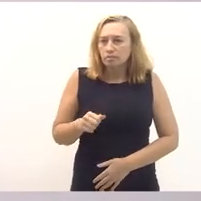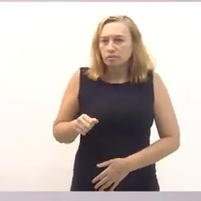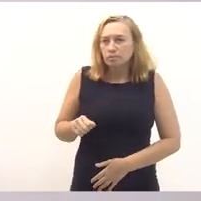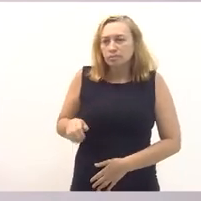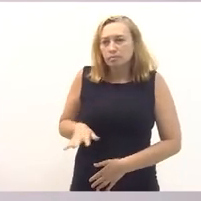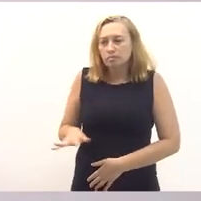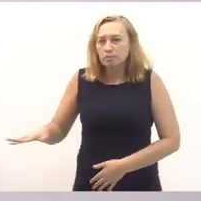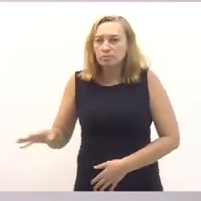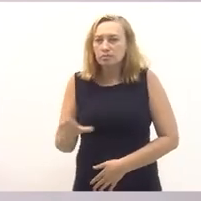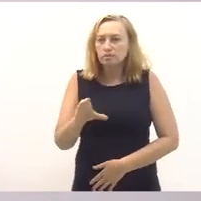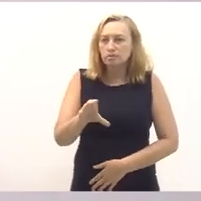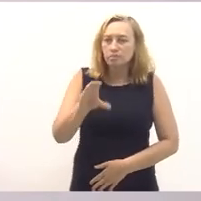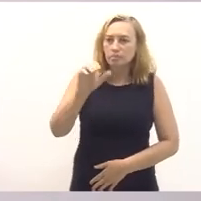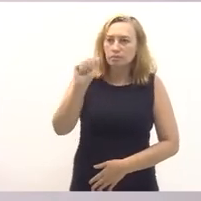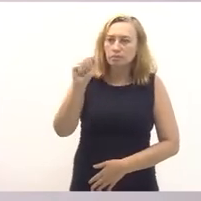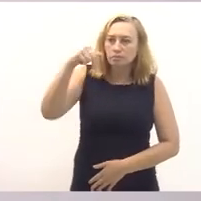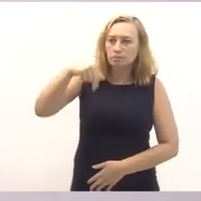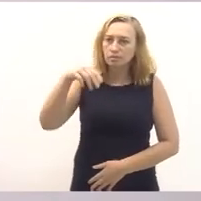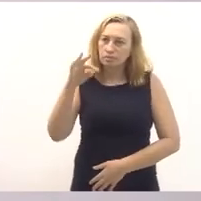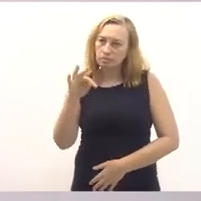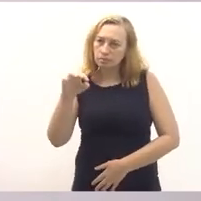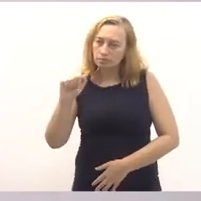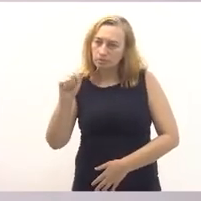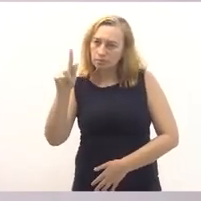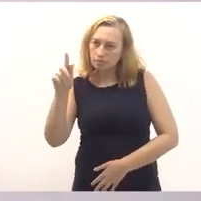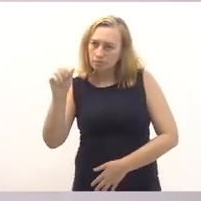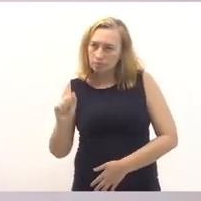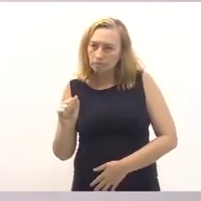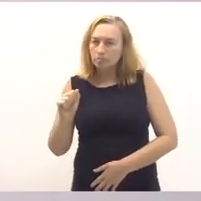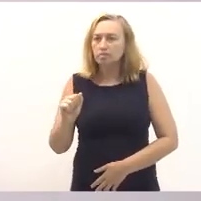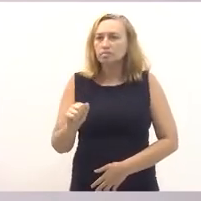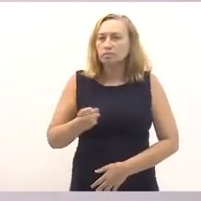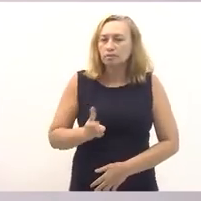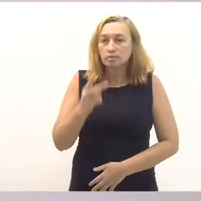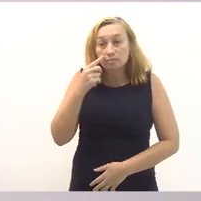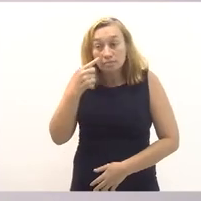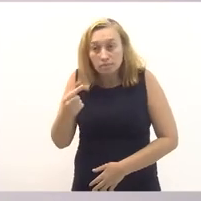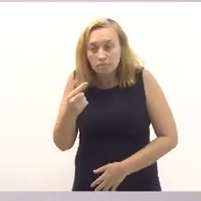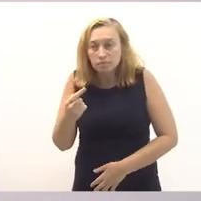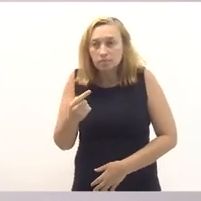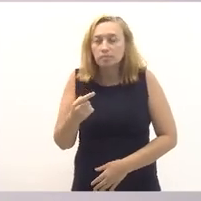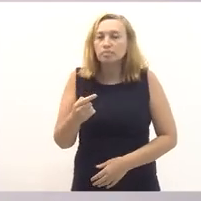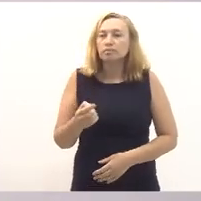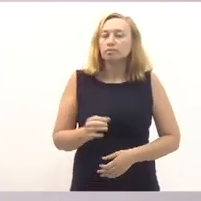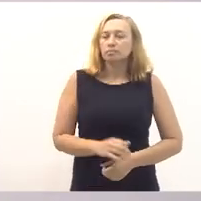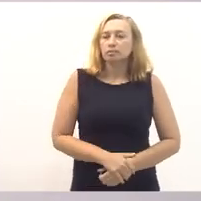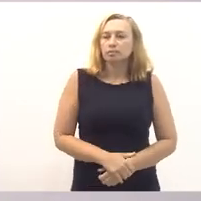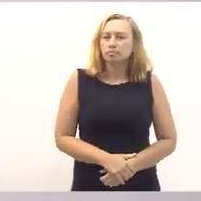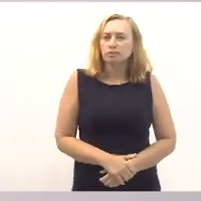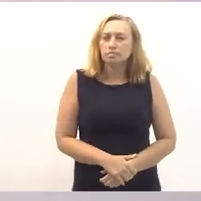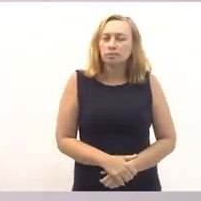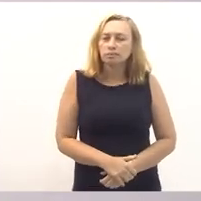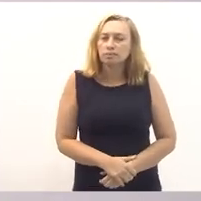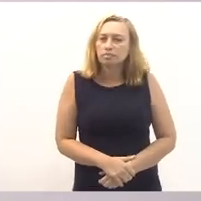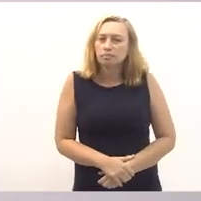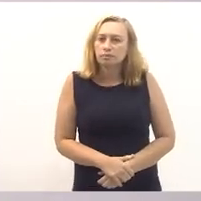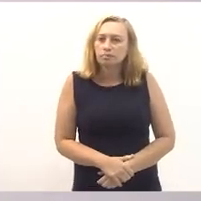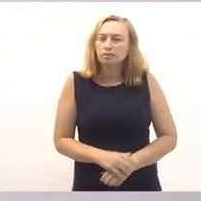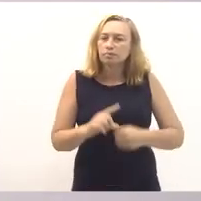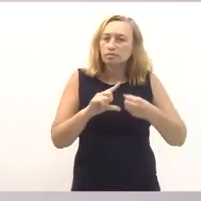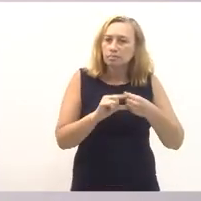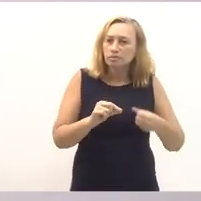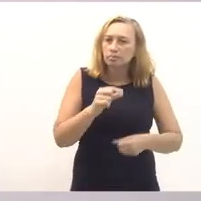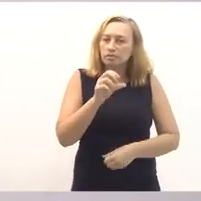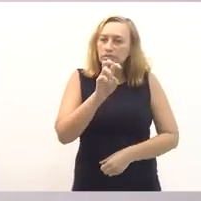Cantagalo eu sempre vi operações policiais em desconformidade com o ordenamento jurídico no qual é o